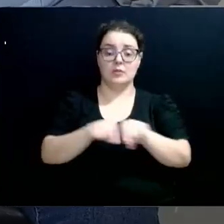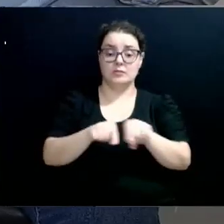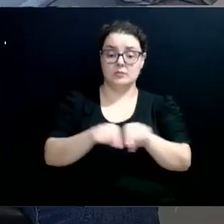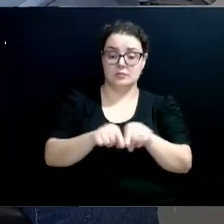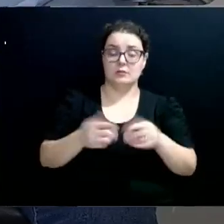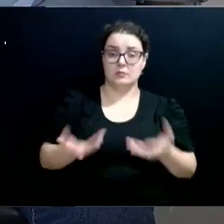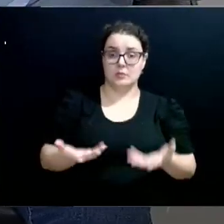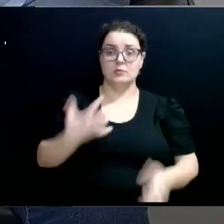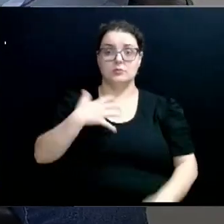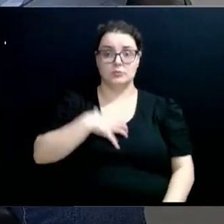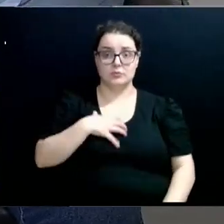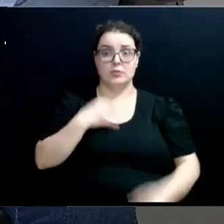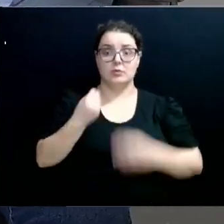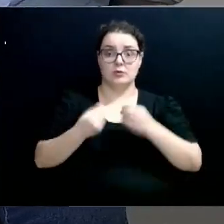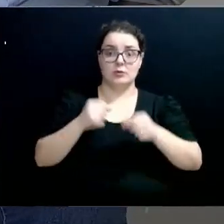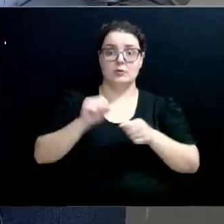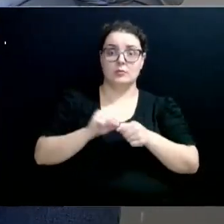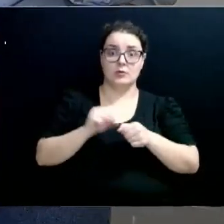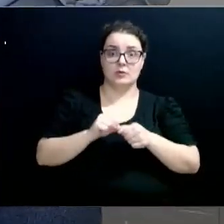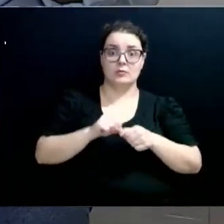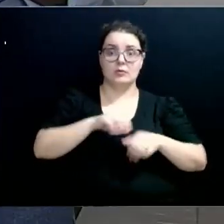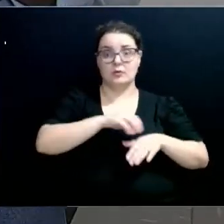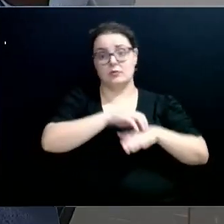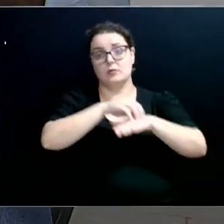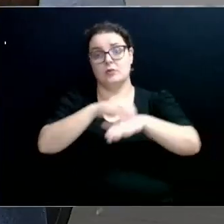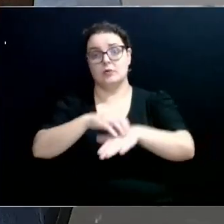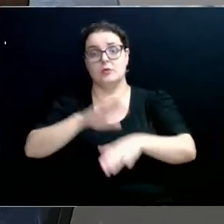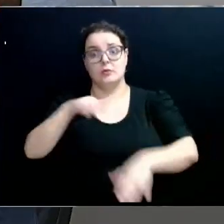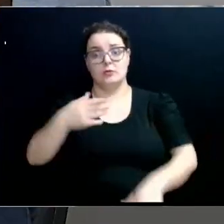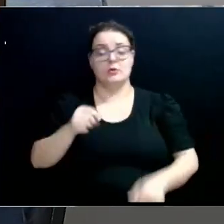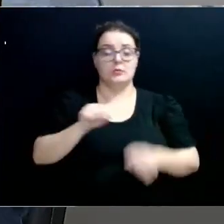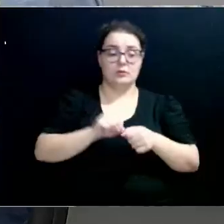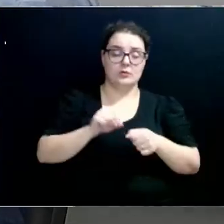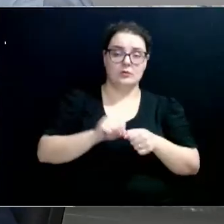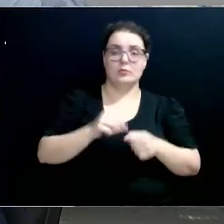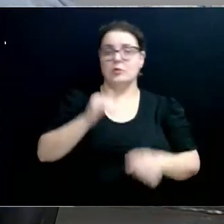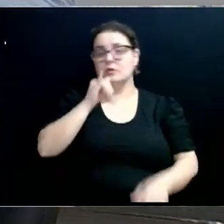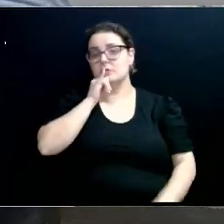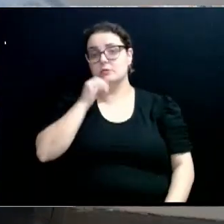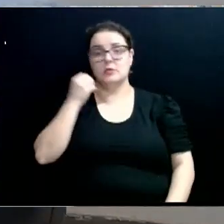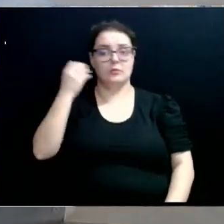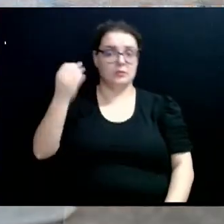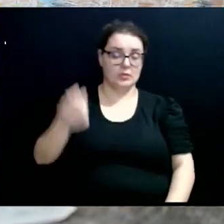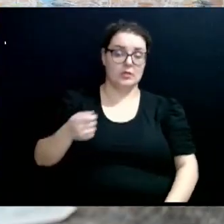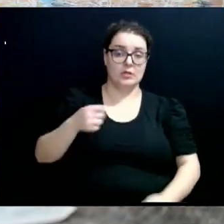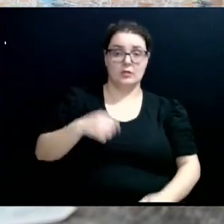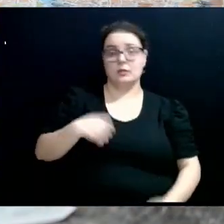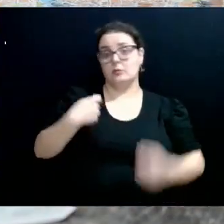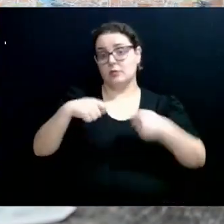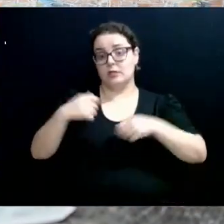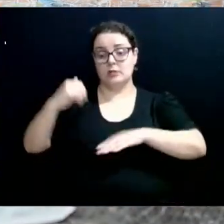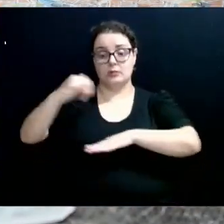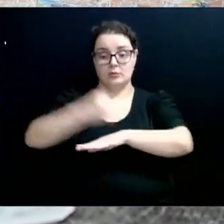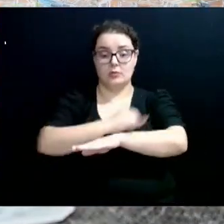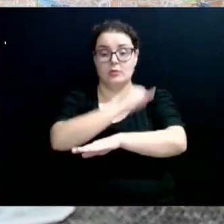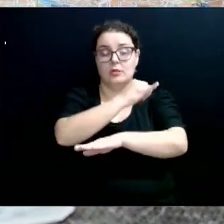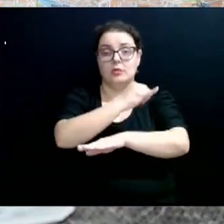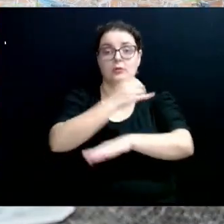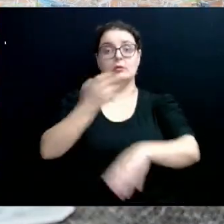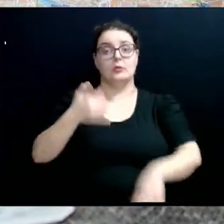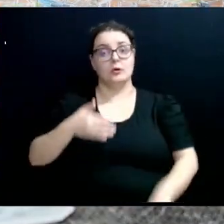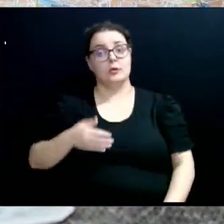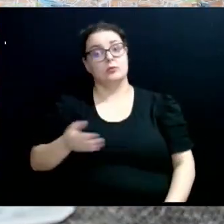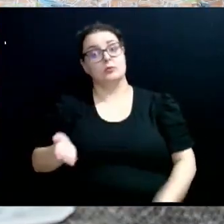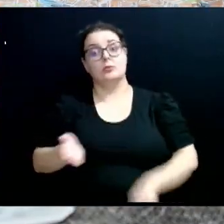visitar, mas também com a forma como a gente vai fazer o deslocamento. Quando a gente vai fazer, por exemplo, uma viagem que exige um transporte